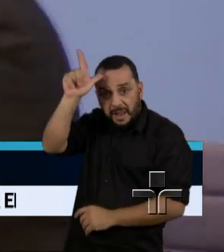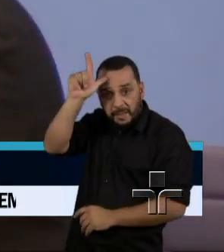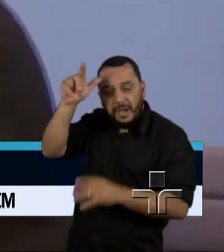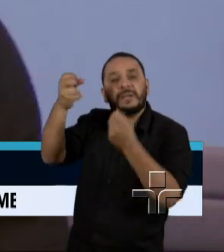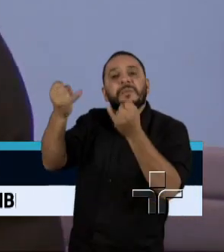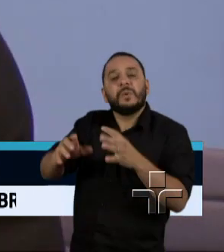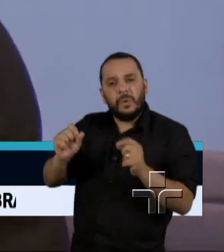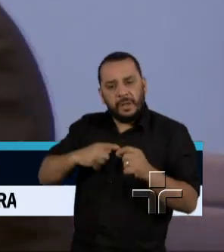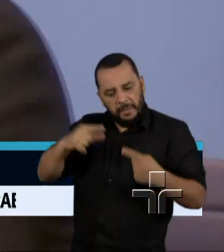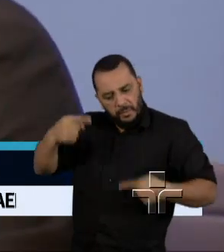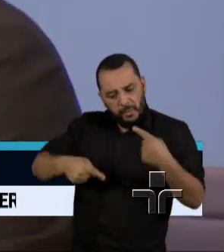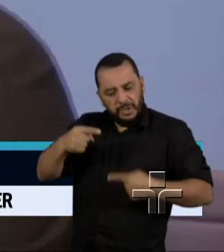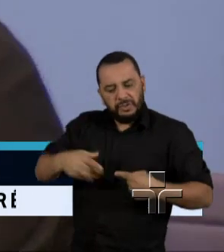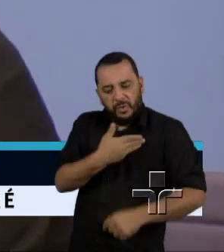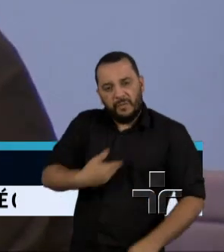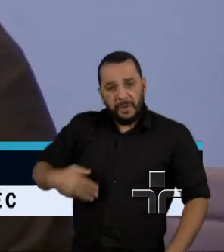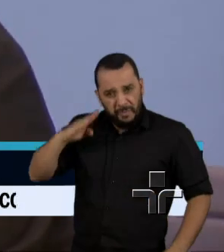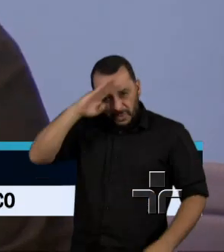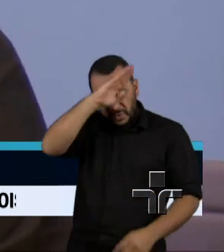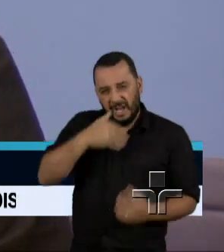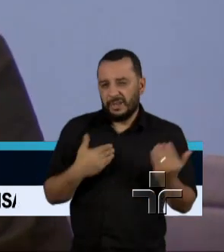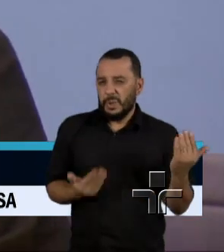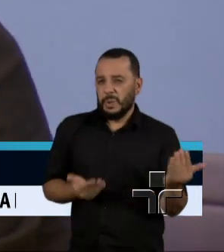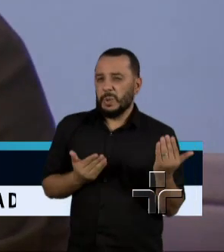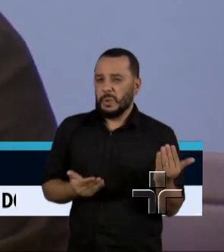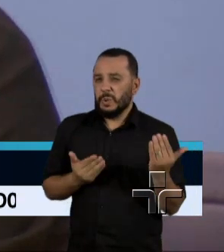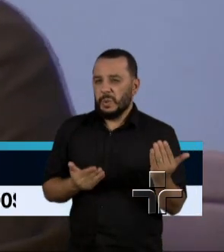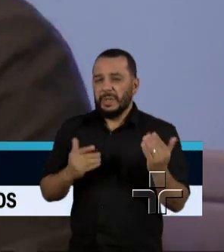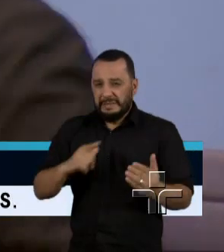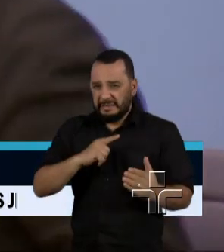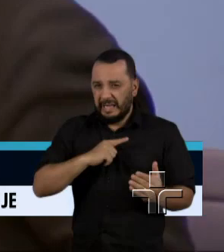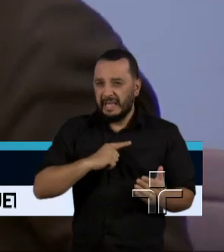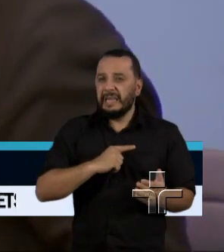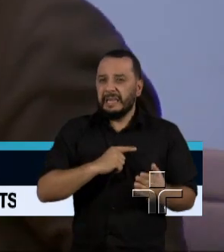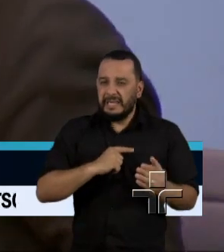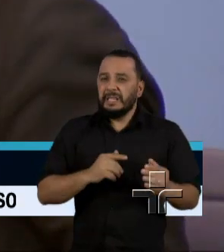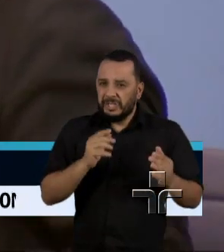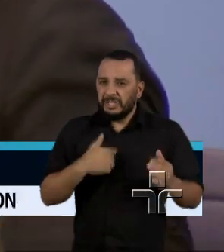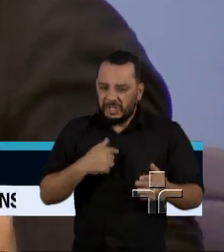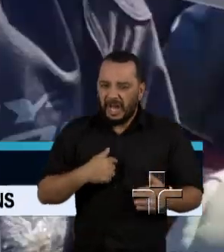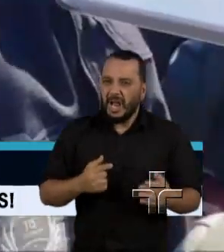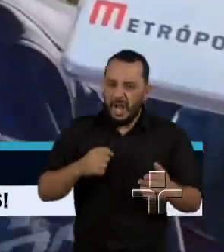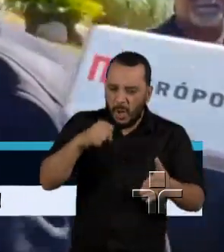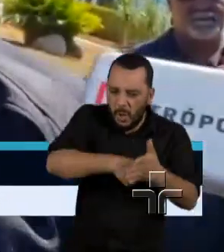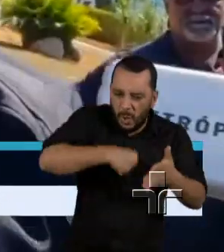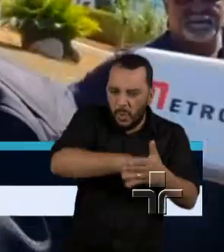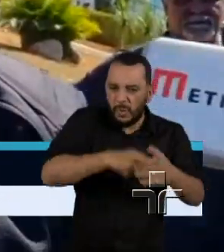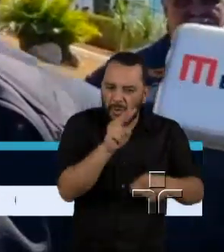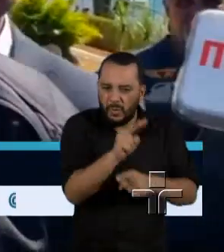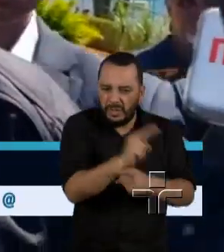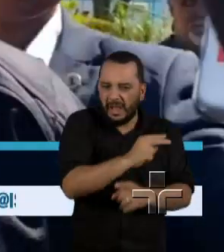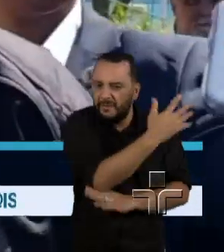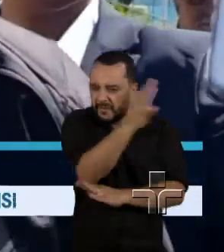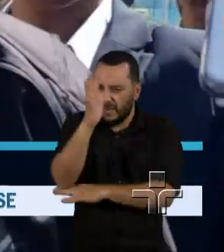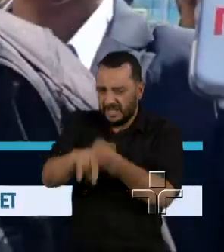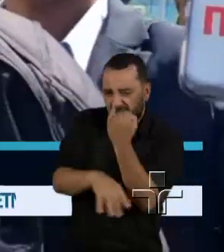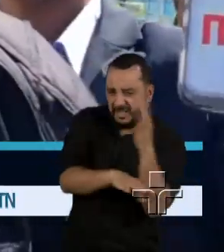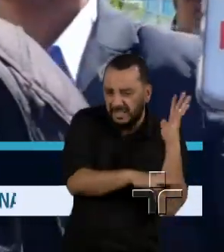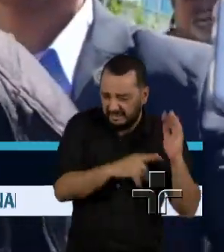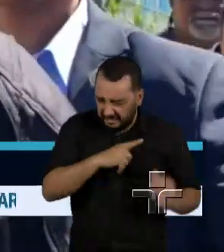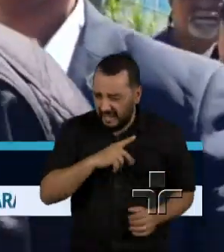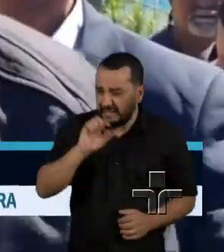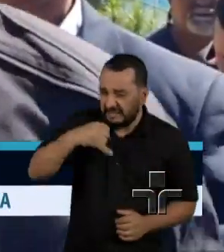política do governo Bolsonaro deixa dúvidas sobre o engajamento no combate ao desmatamento. Ao comentar a declaração,